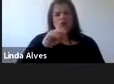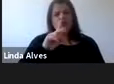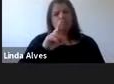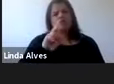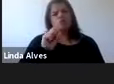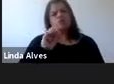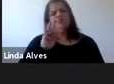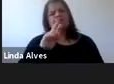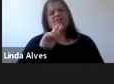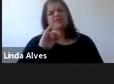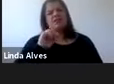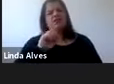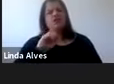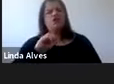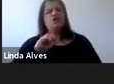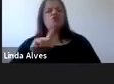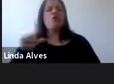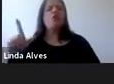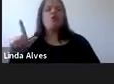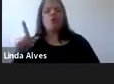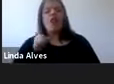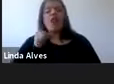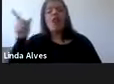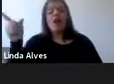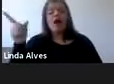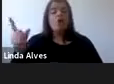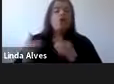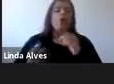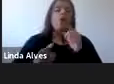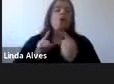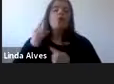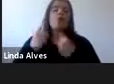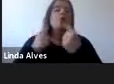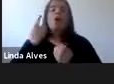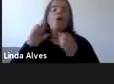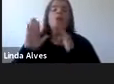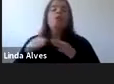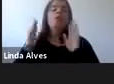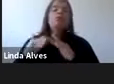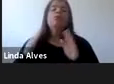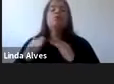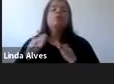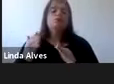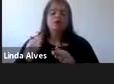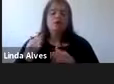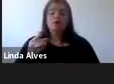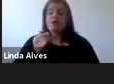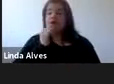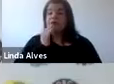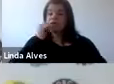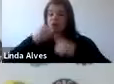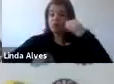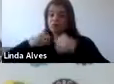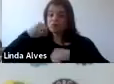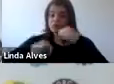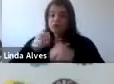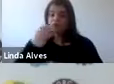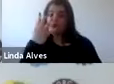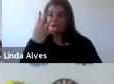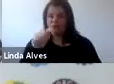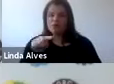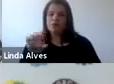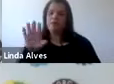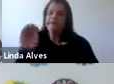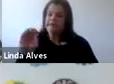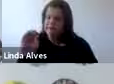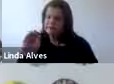lá qual será a produção de automóveis do futuro, a indústria 4.0. Então, uma discussão muito